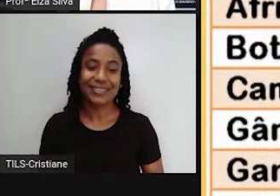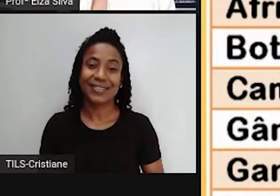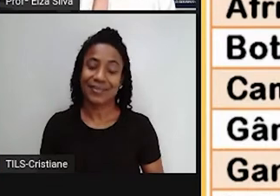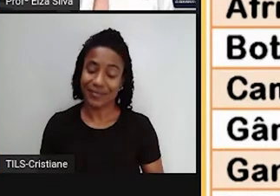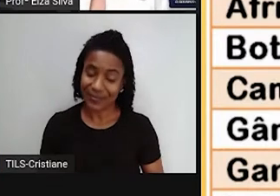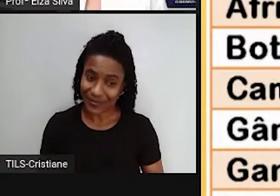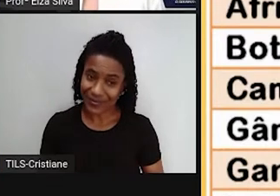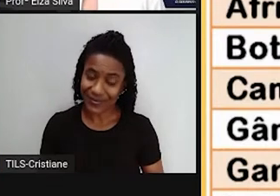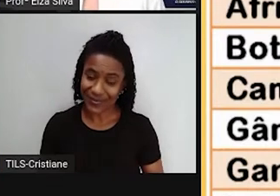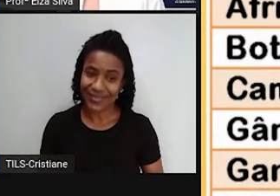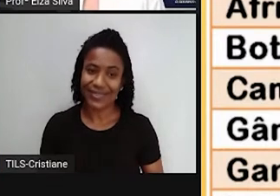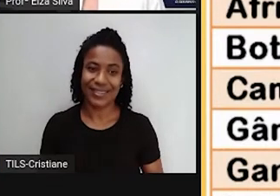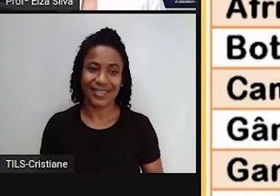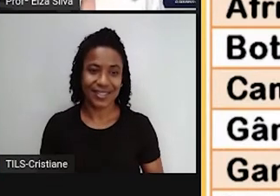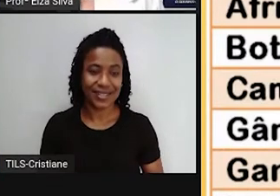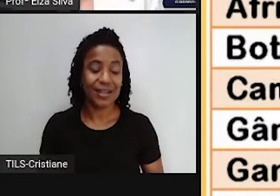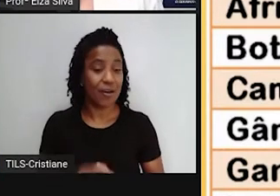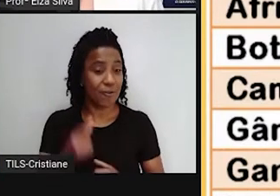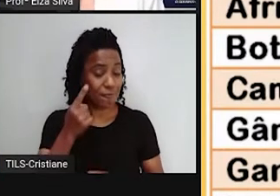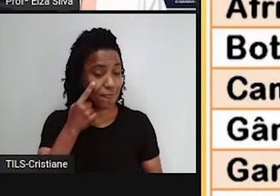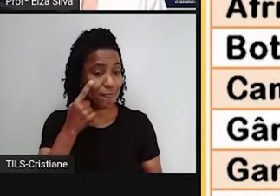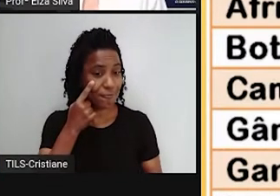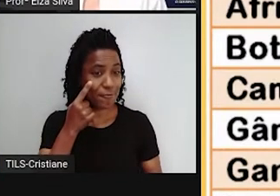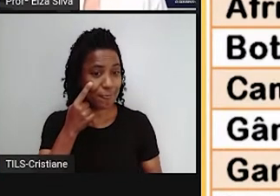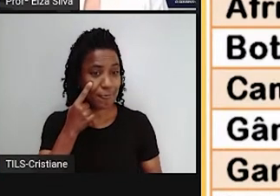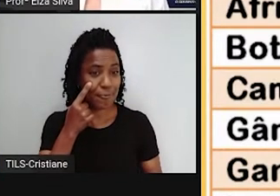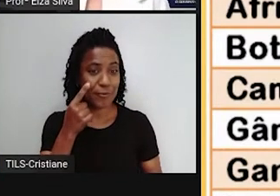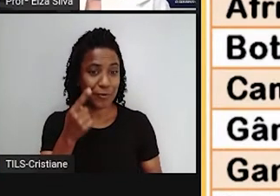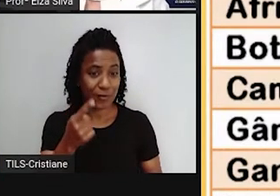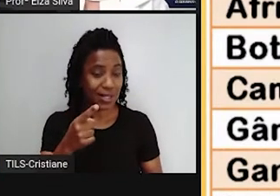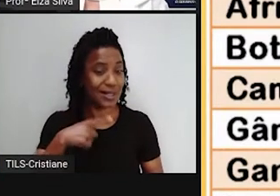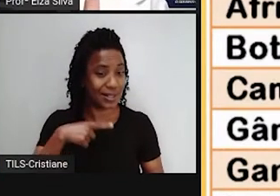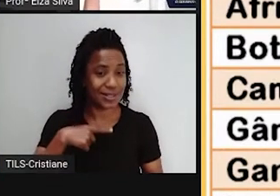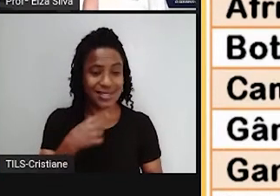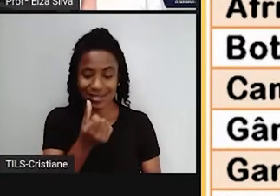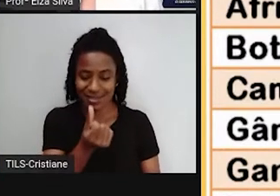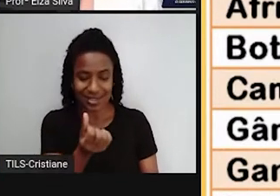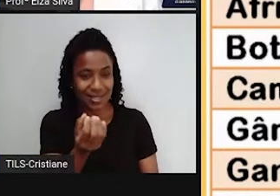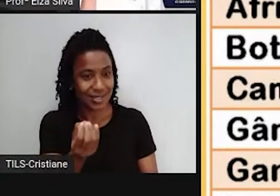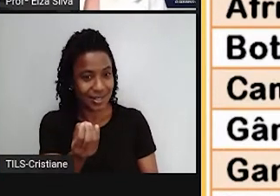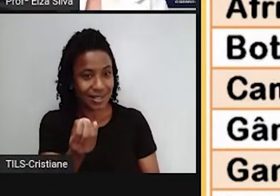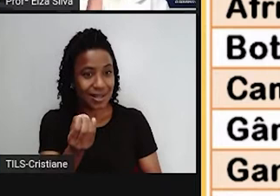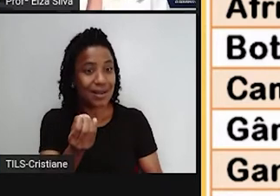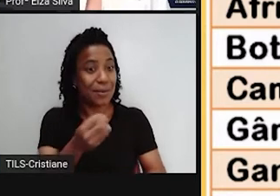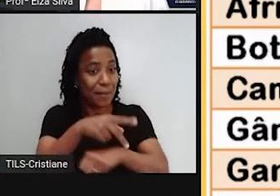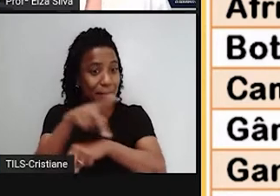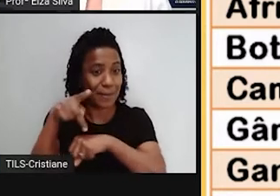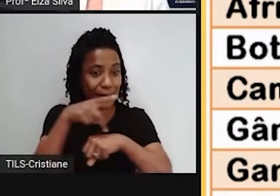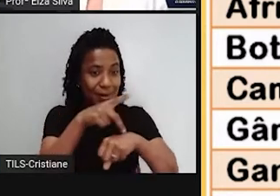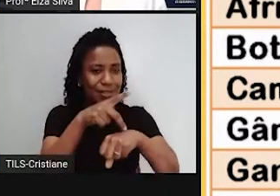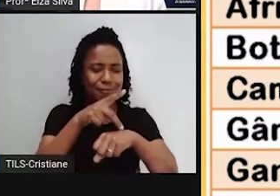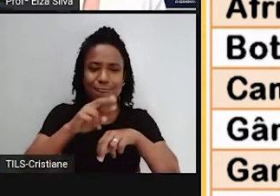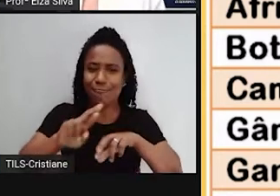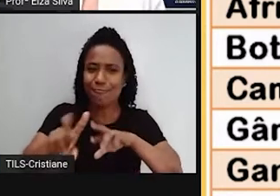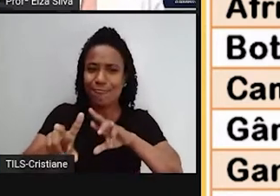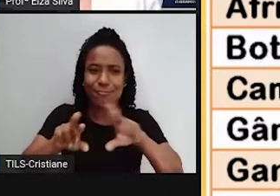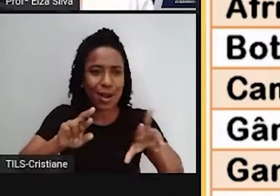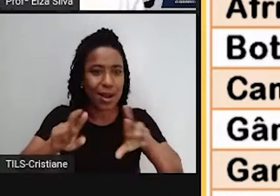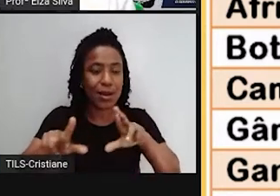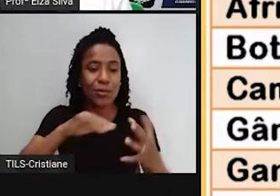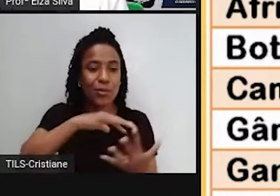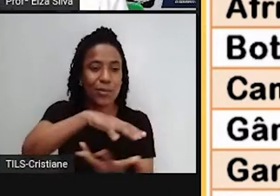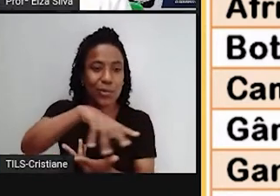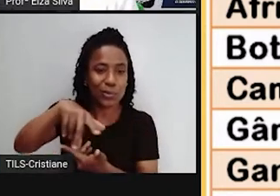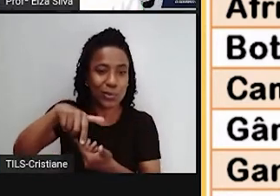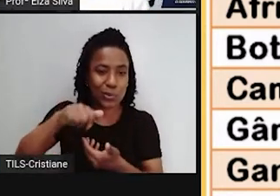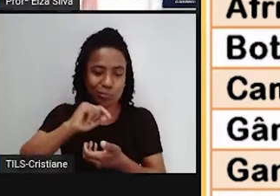Então, primeiro, vamos conhecer aqueles 60 países que eu disse anteriormente, que estão espalhados pelo mundo